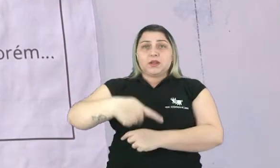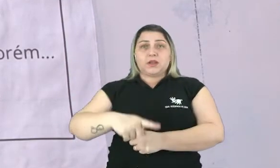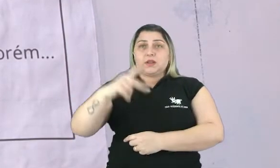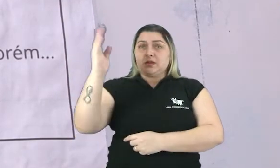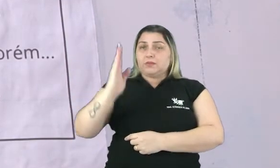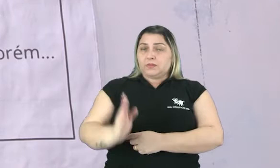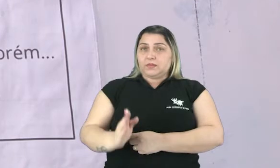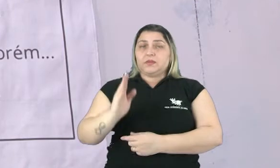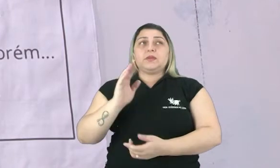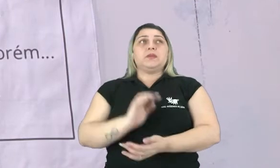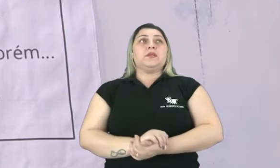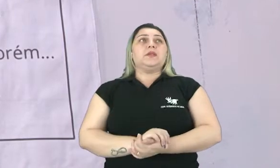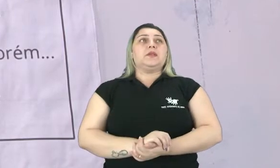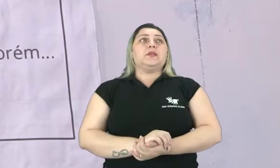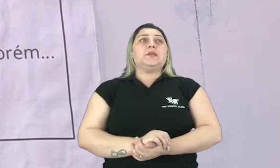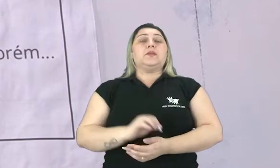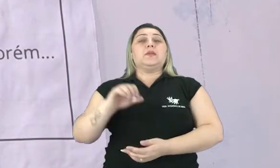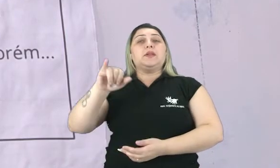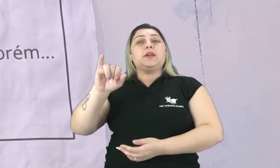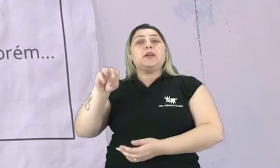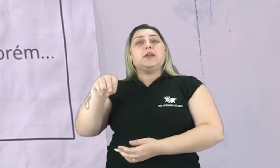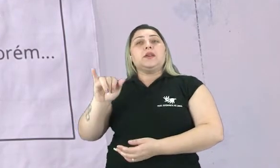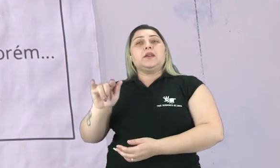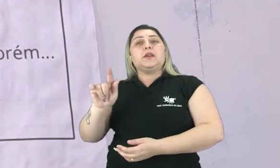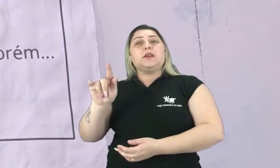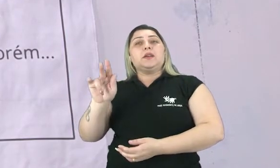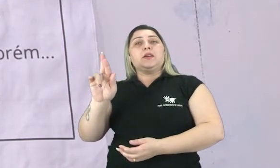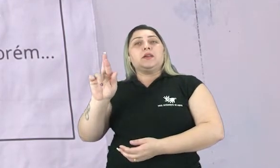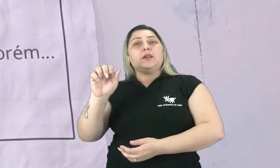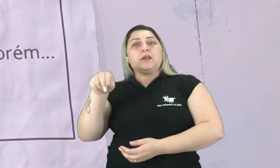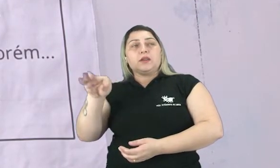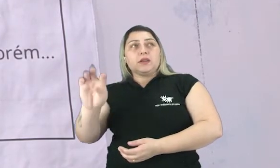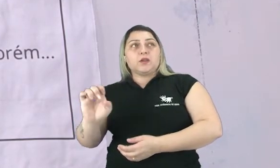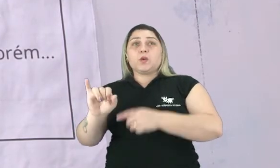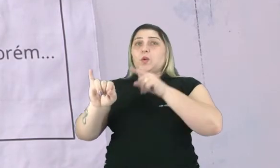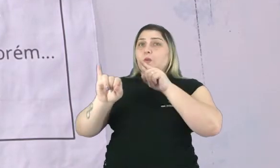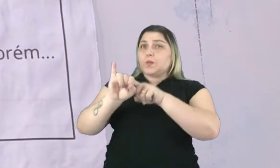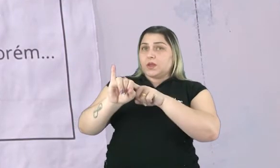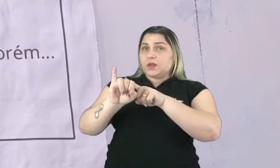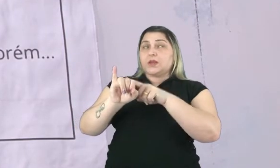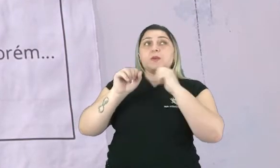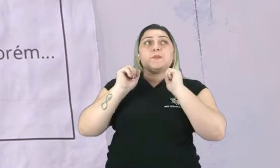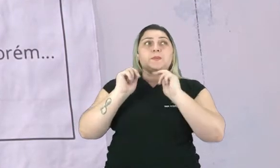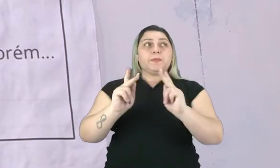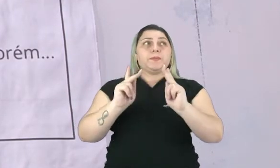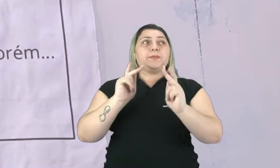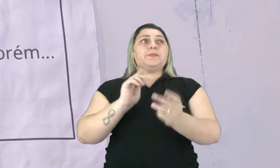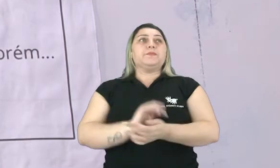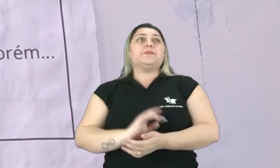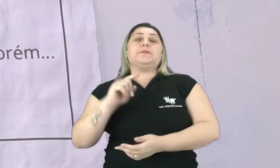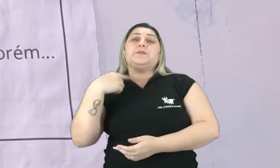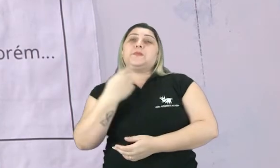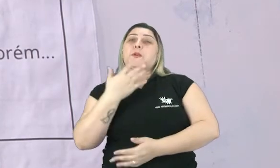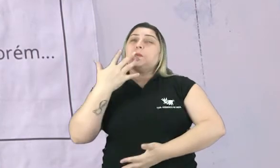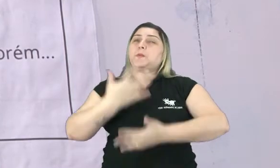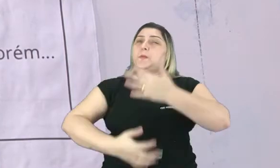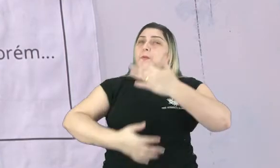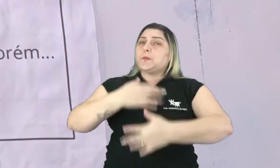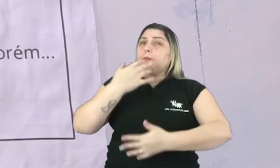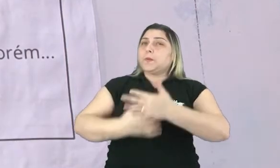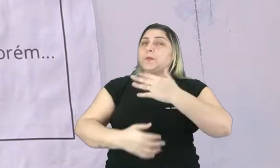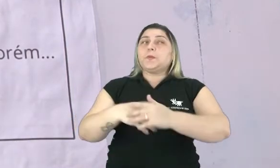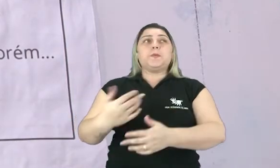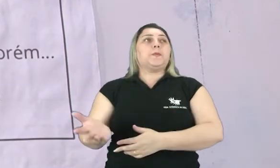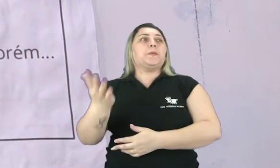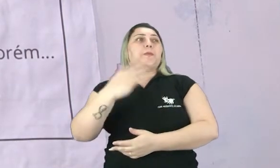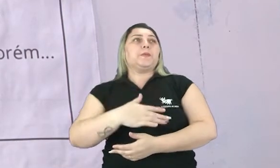Brasil, ele é denominado imigrante com I, tá? Para a gente não se confundir. Vamos